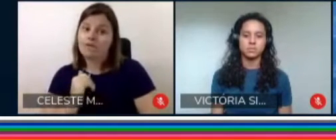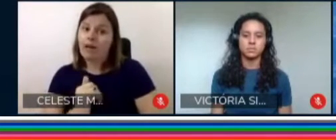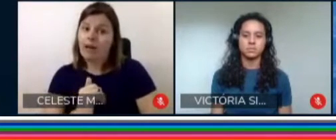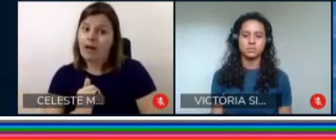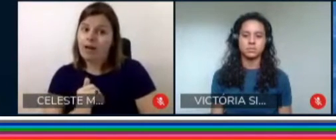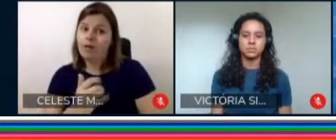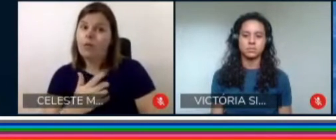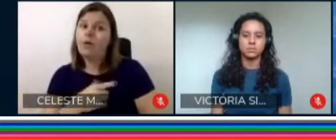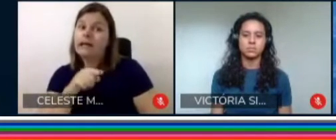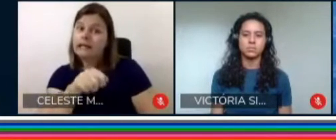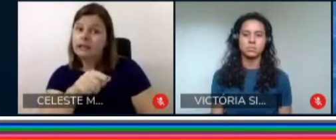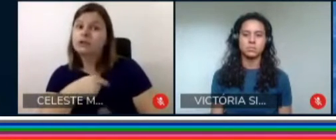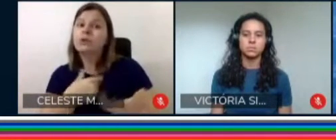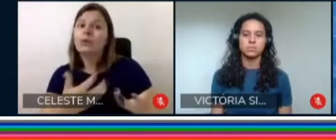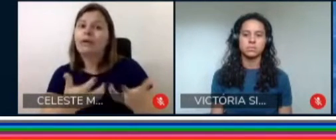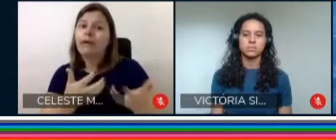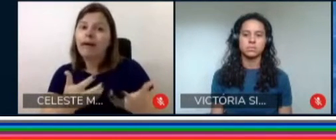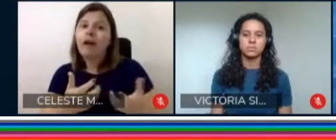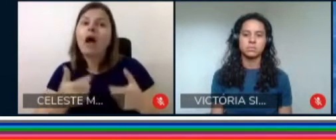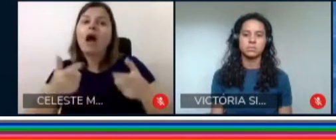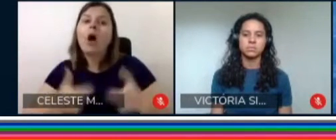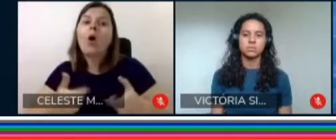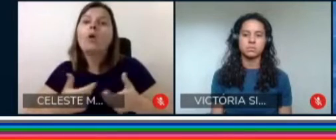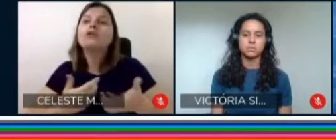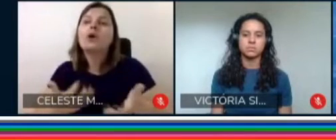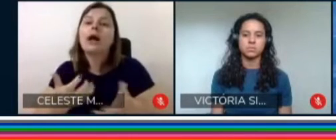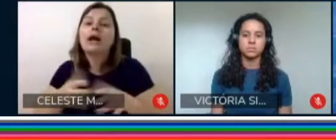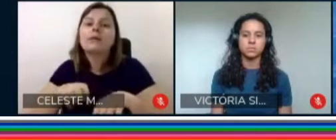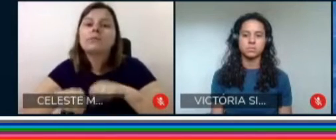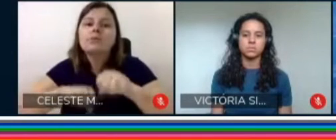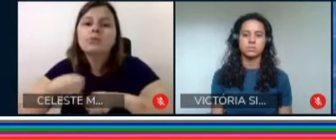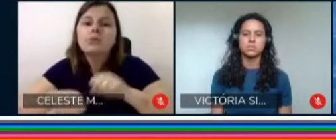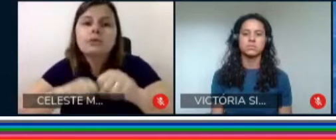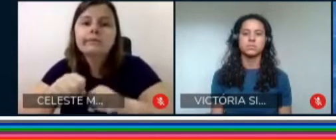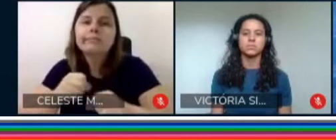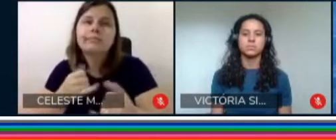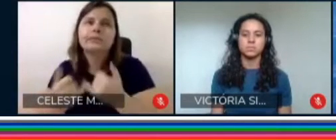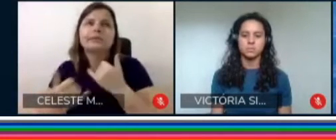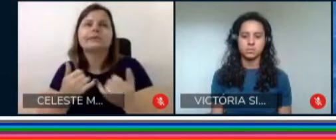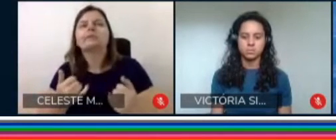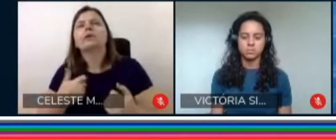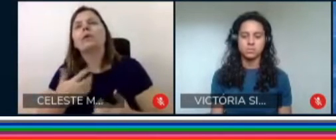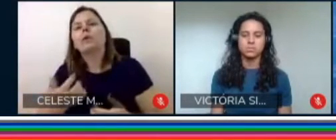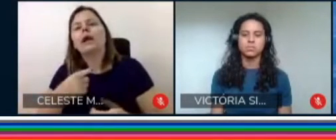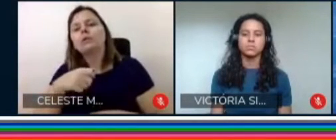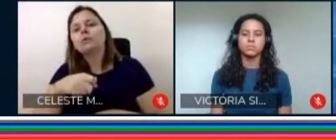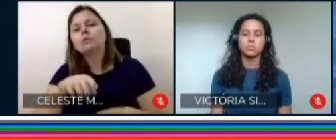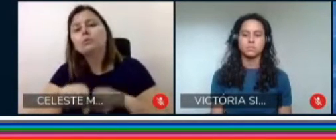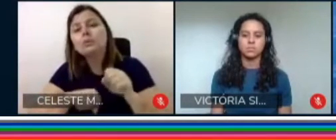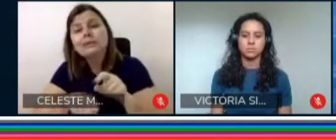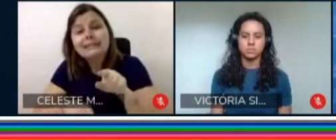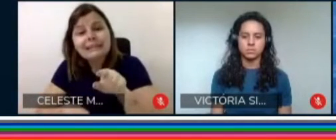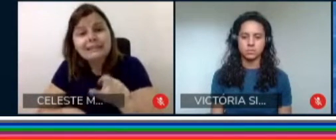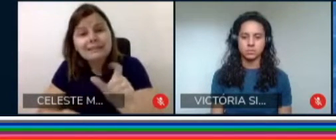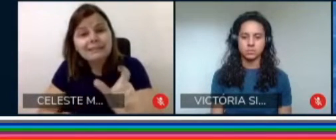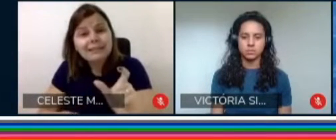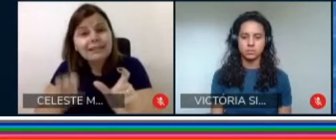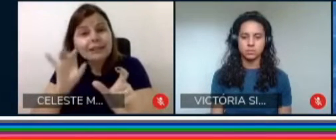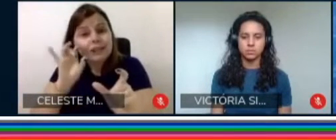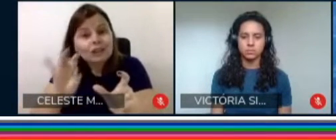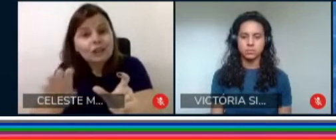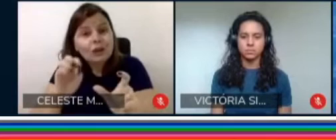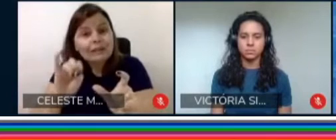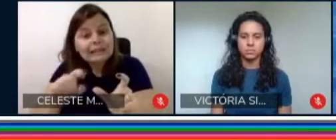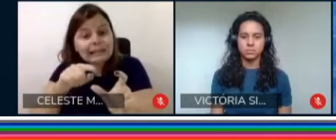seja recuperado e onde eu quero que busque, né. Eu quero que busque tal coisa, mas eu só quero se o assunto estiver